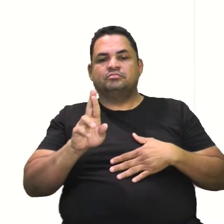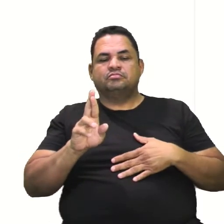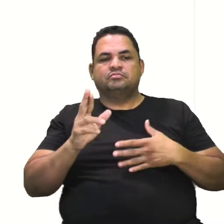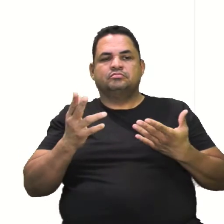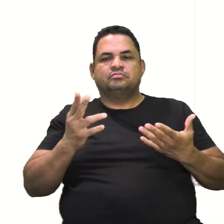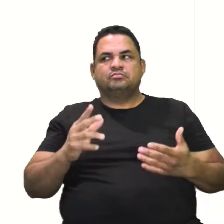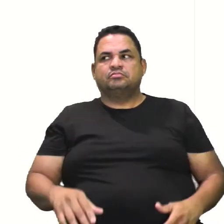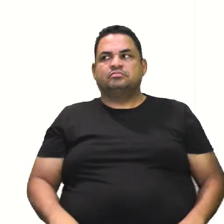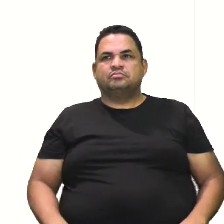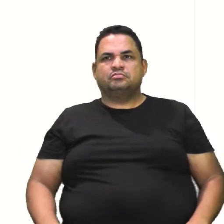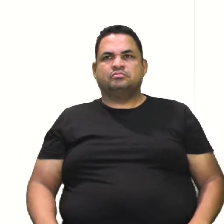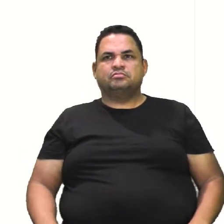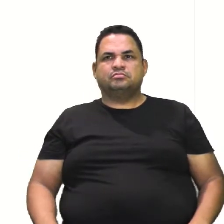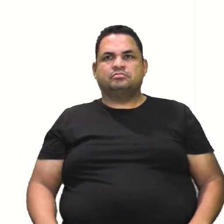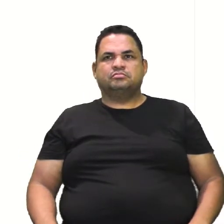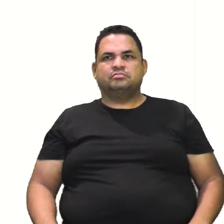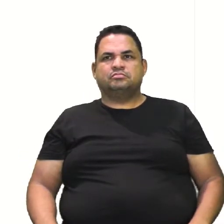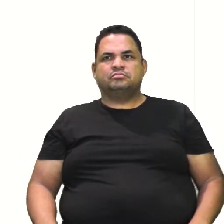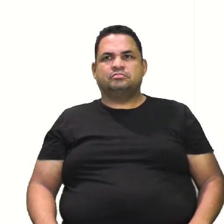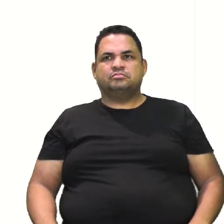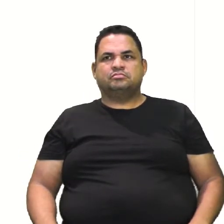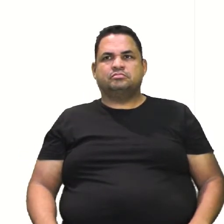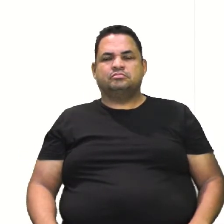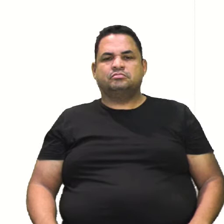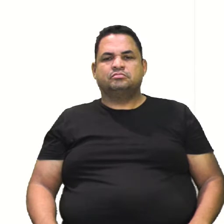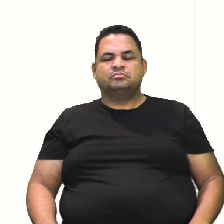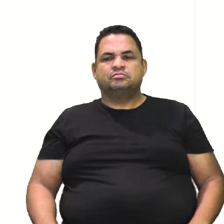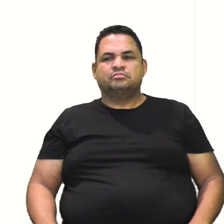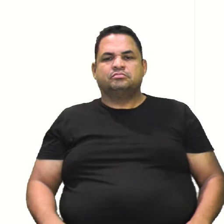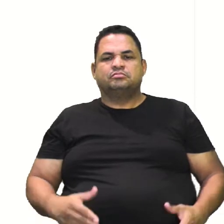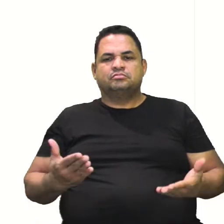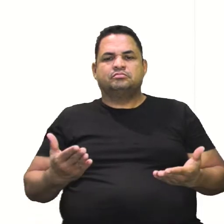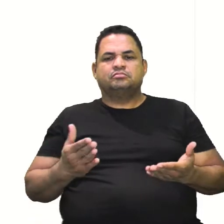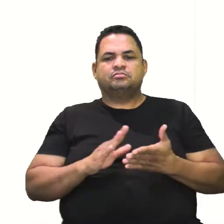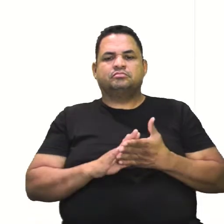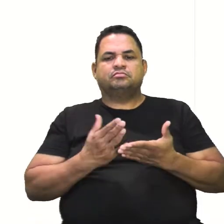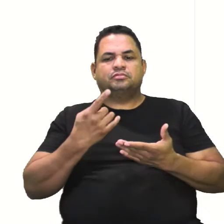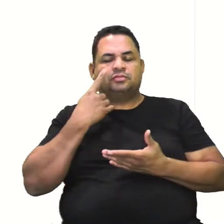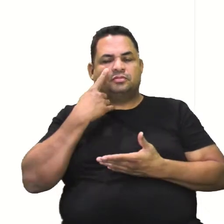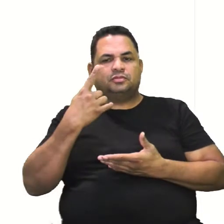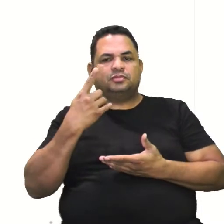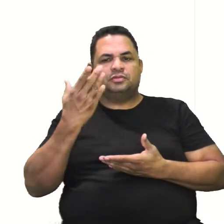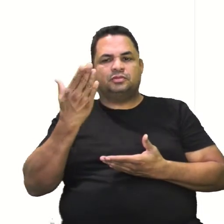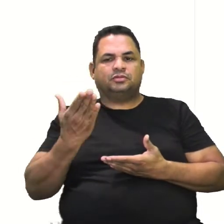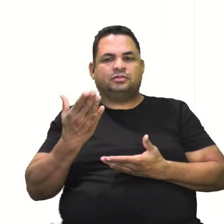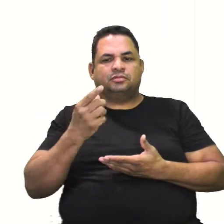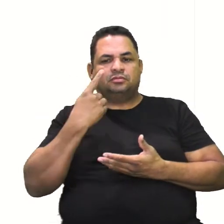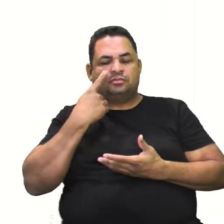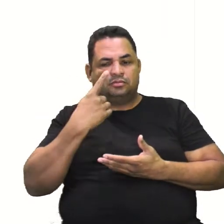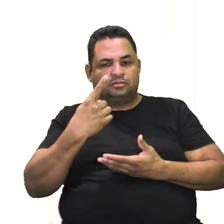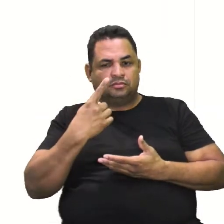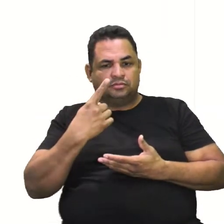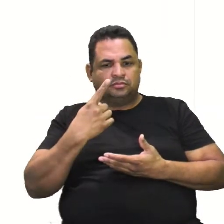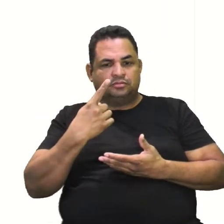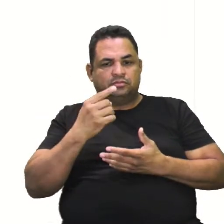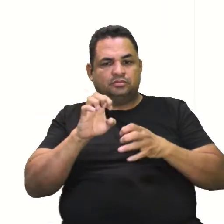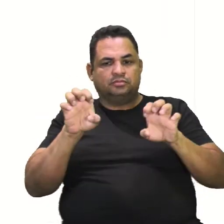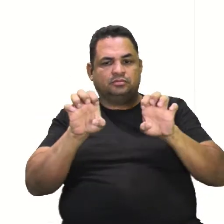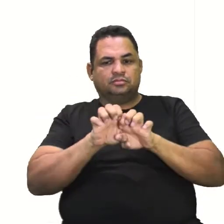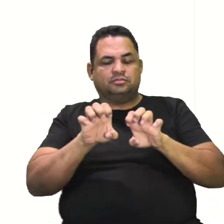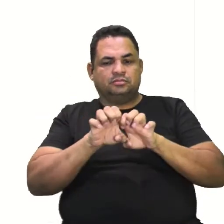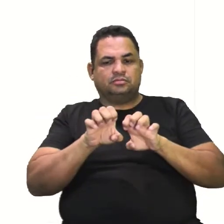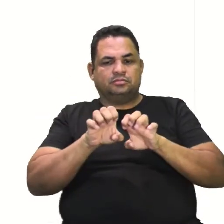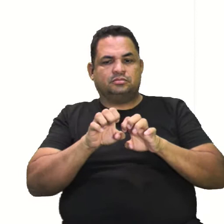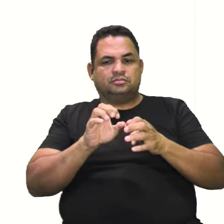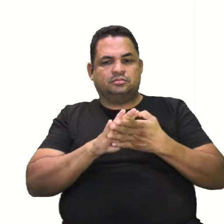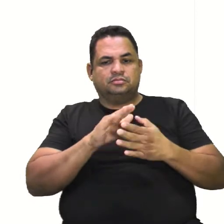raio são, se uma reta externa é uma reta não sei o quê. Eu vou só verificar isso aqui. Eu vou olhar para a equação